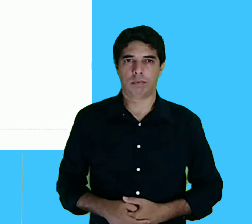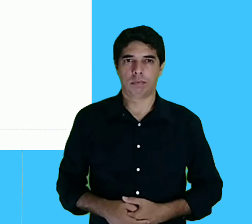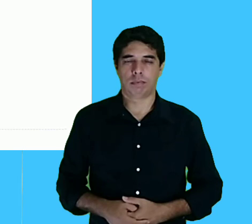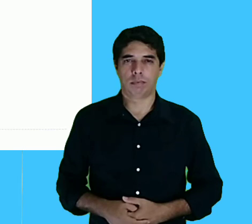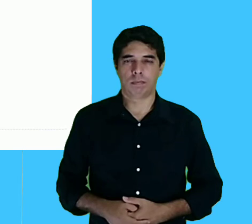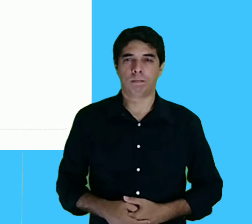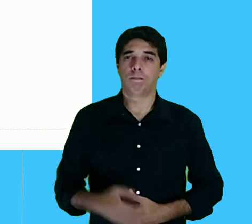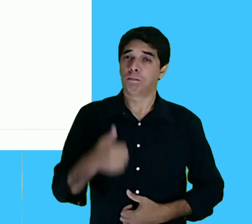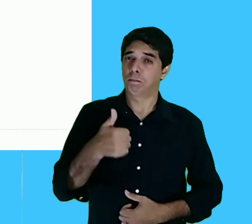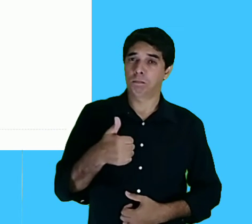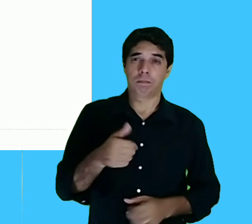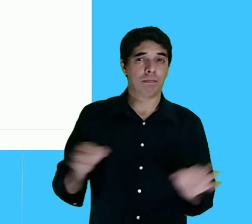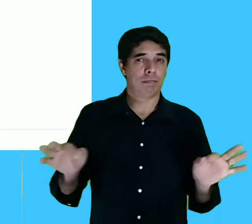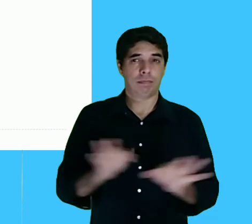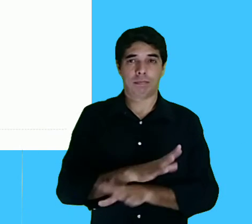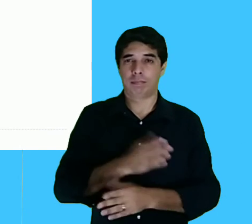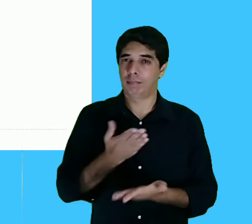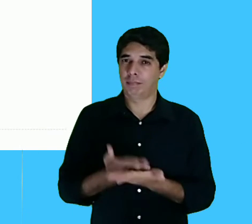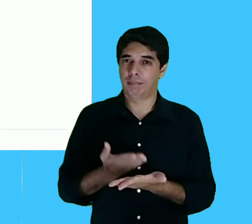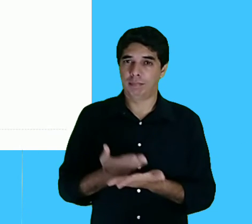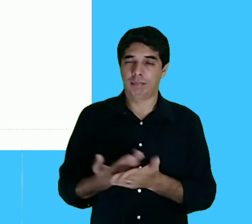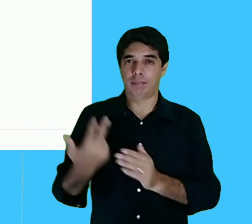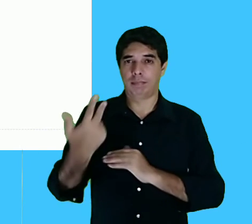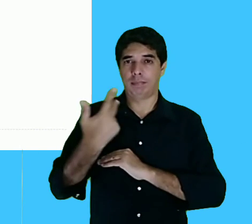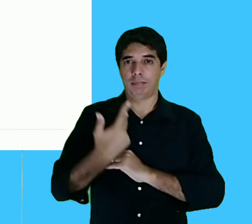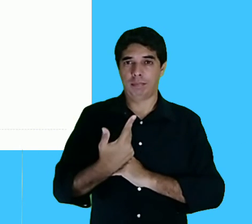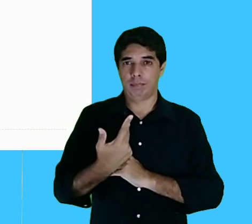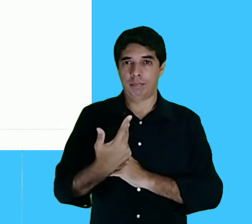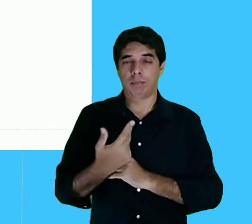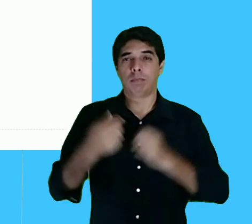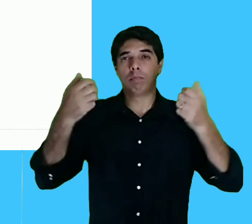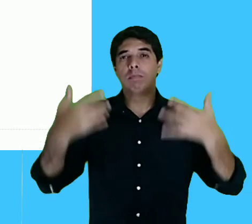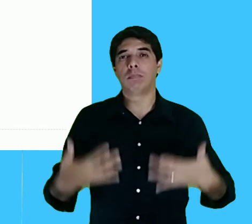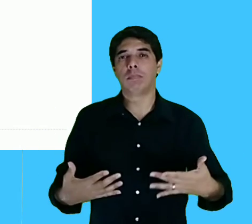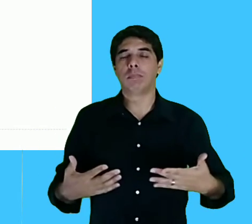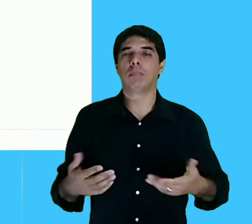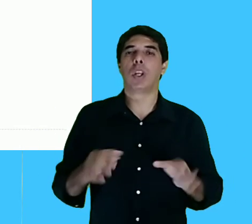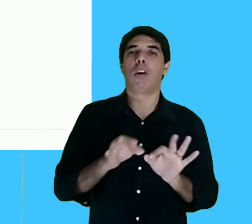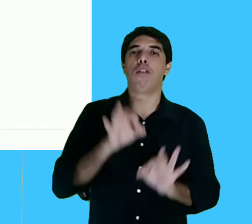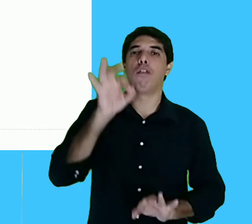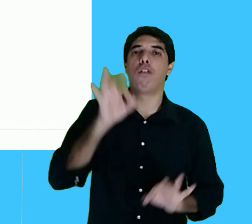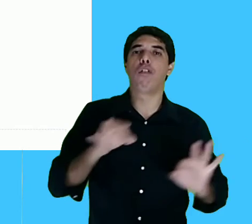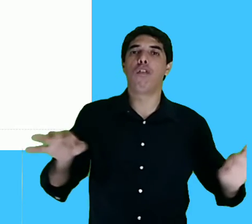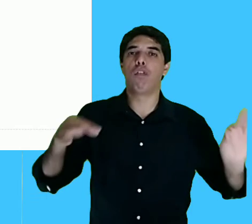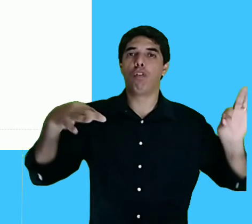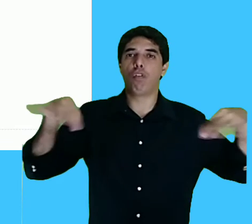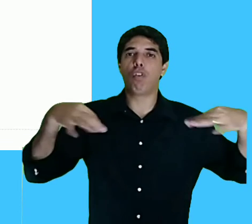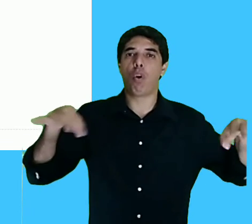É isso, pessoal. Nessa videoaula, nós estudamos as folhas de desenho técnico, segundo a NBR